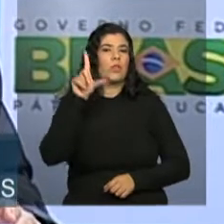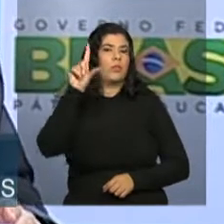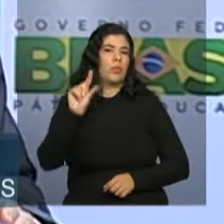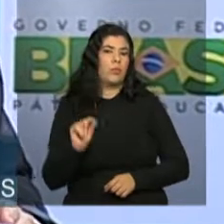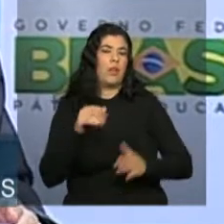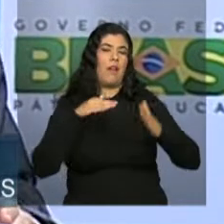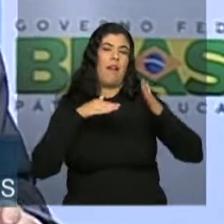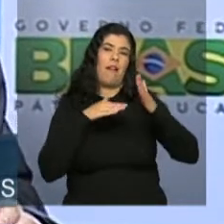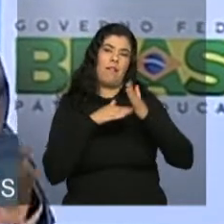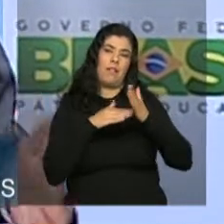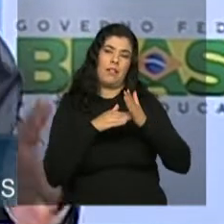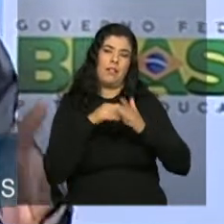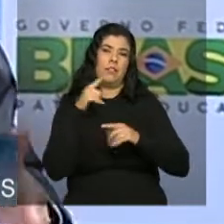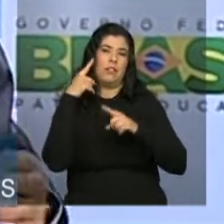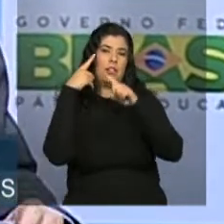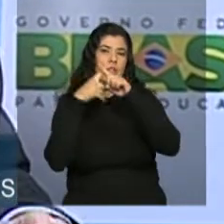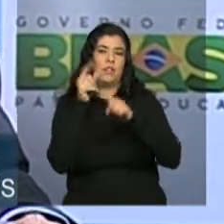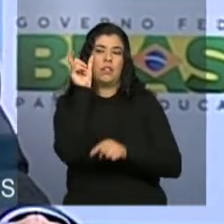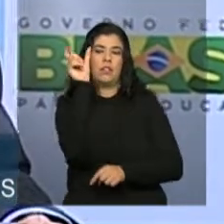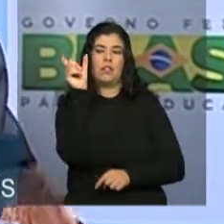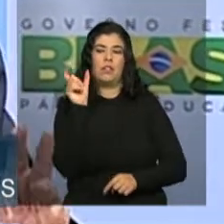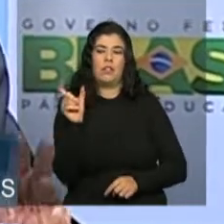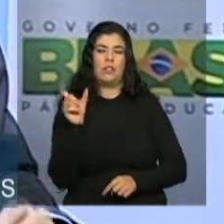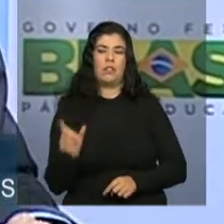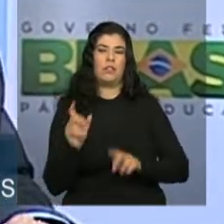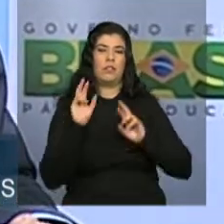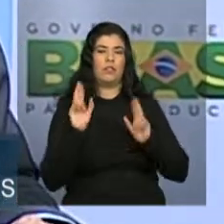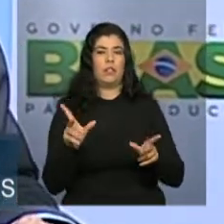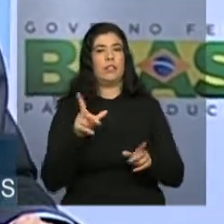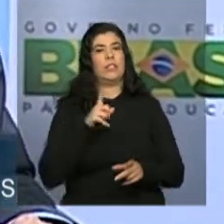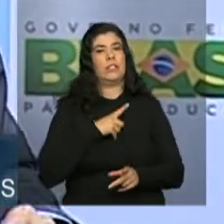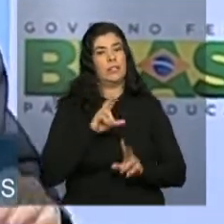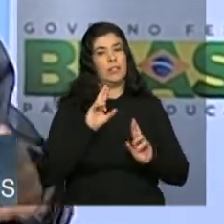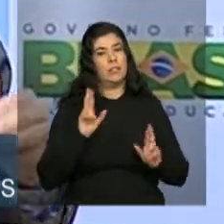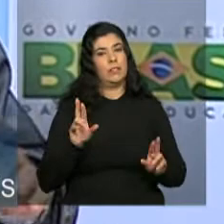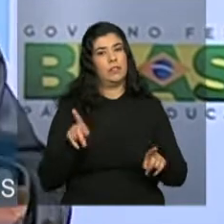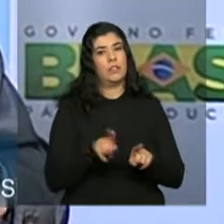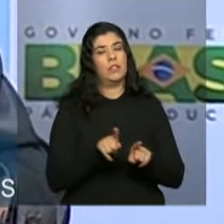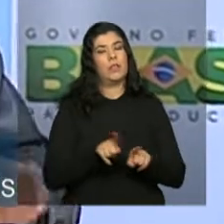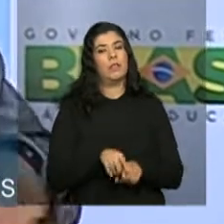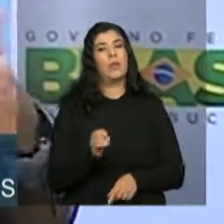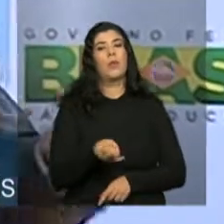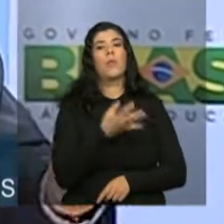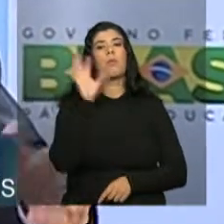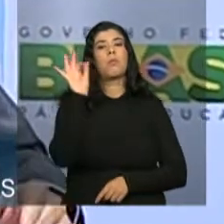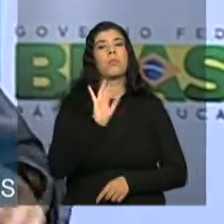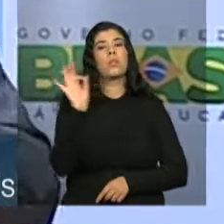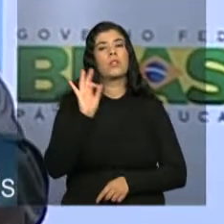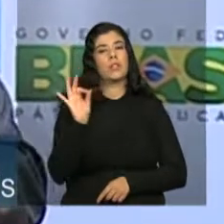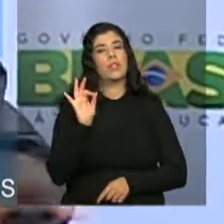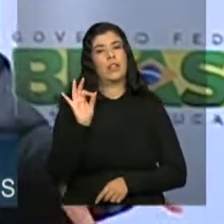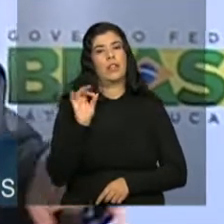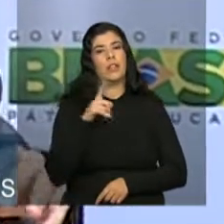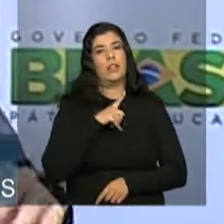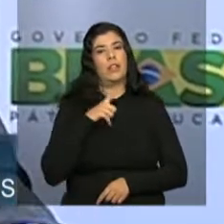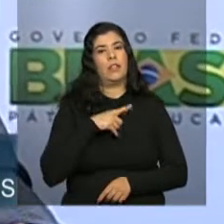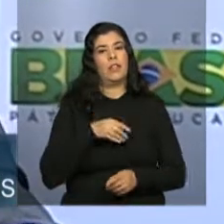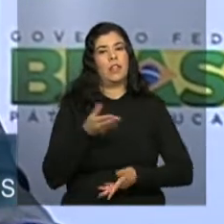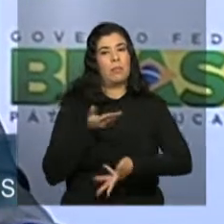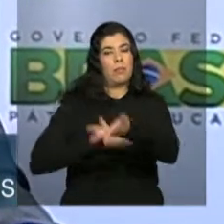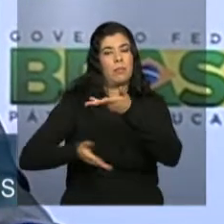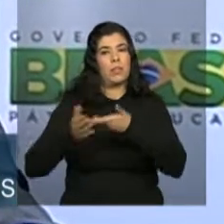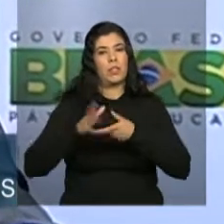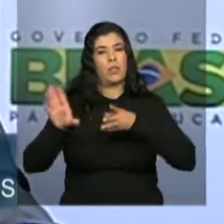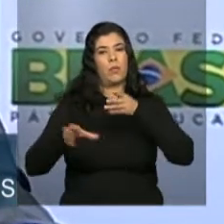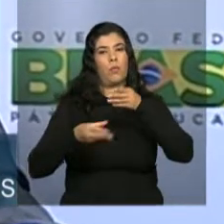do reajuste de até X para cada um desses três níveis são a diferença é importante enquanto se dá um índice que automaticamente quer passado e